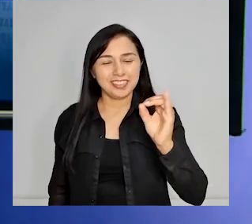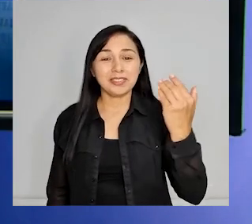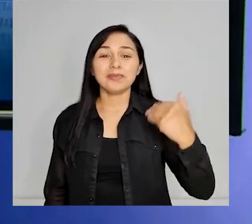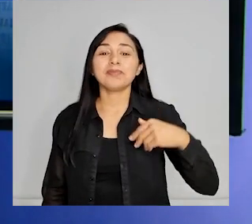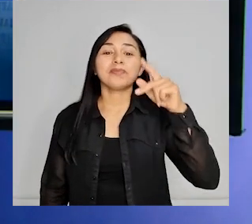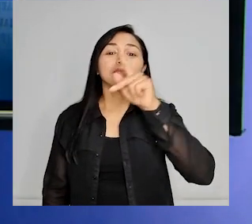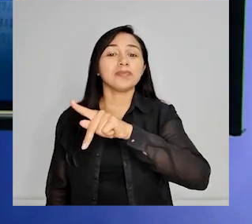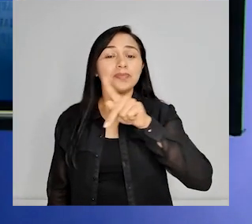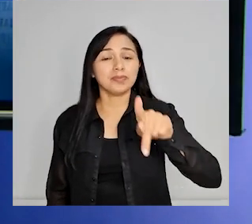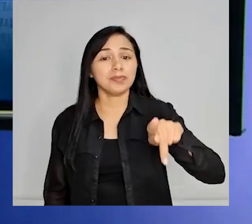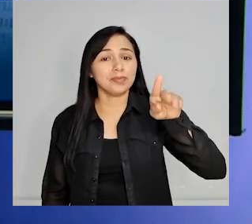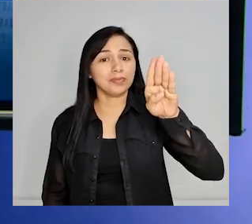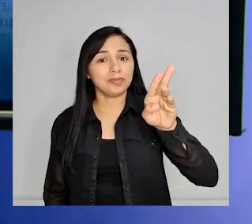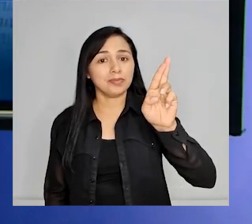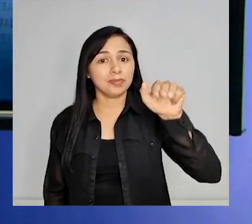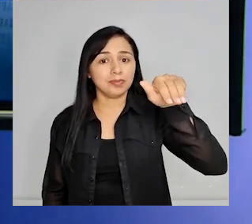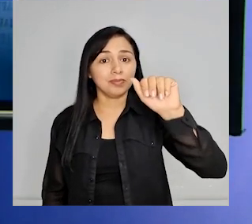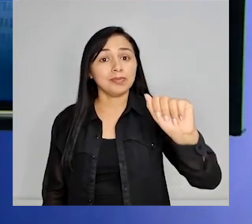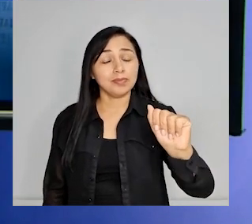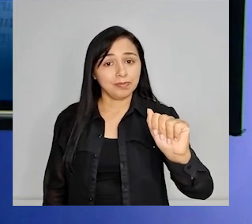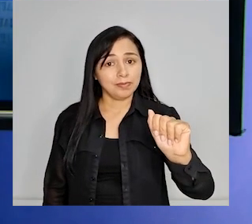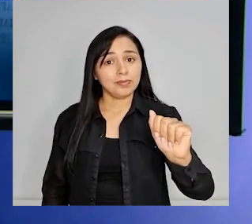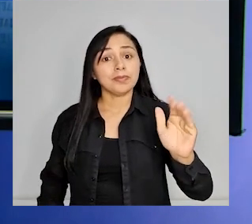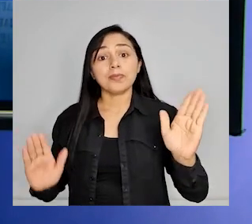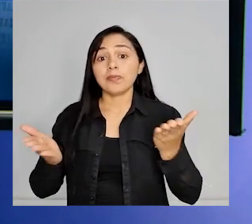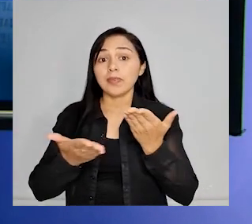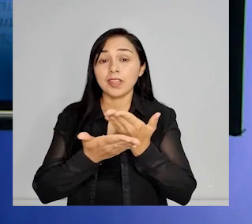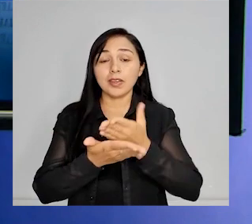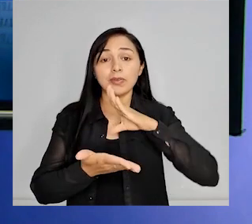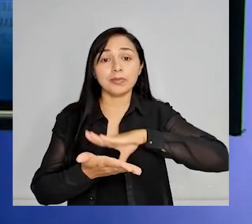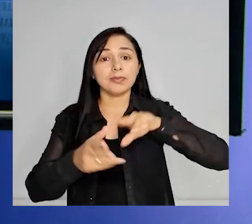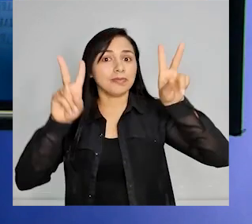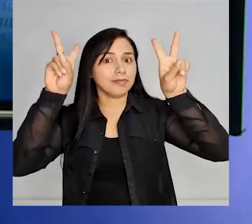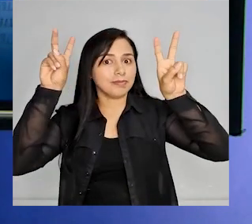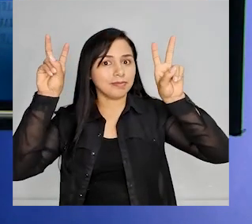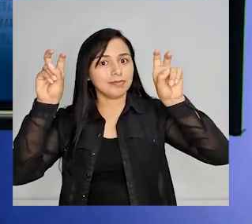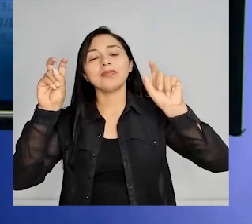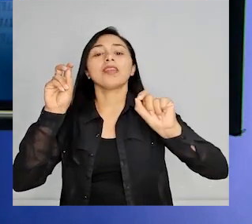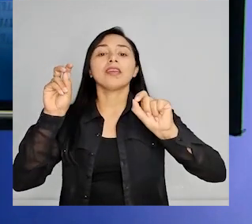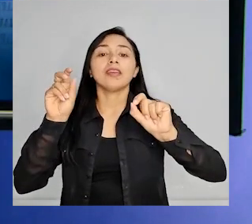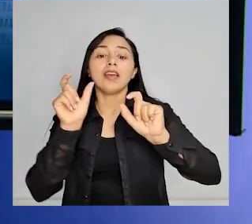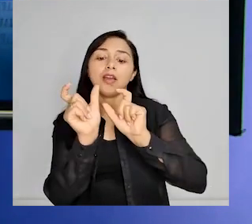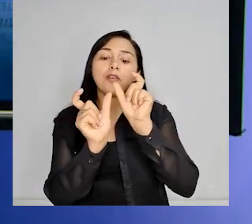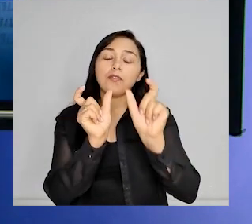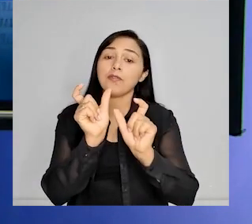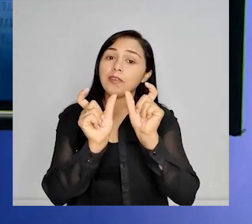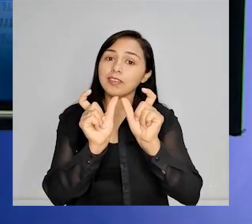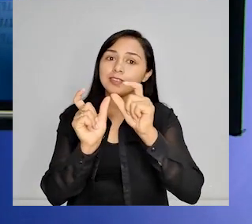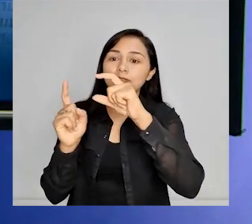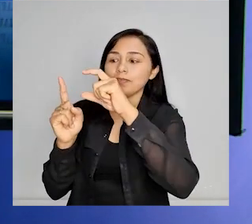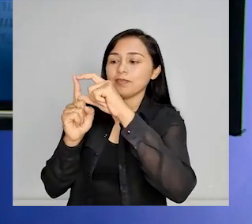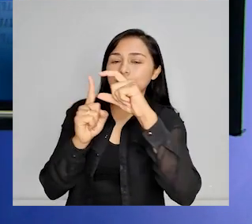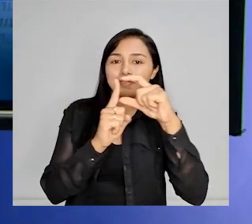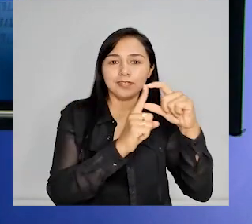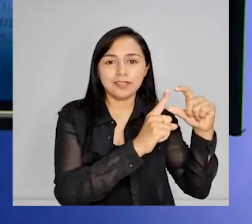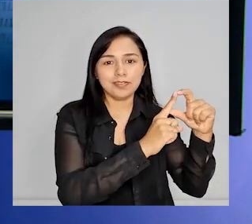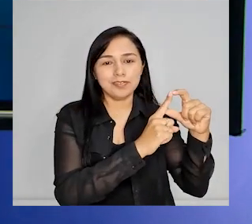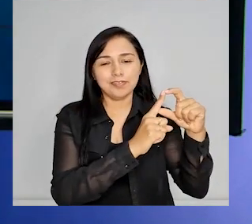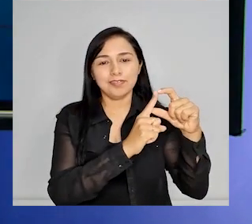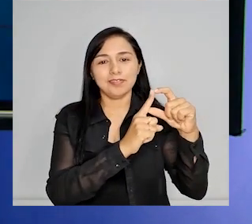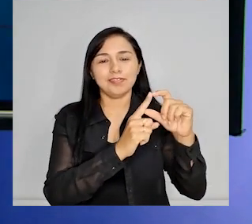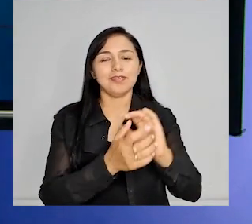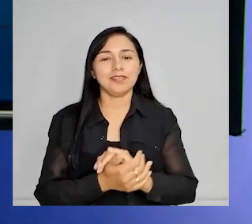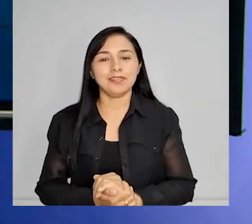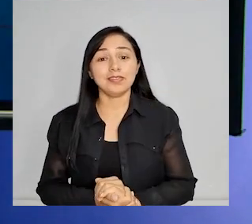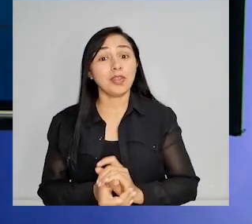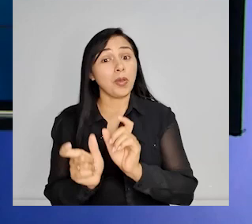Olá, eu sou a professora Bruna Poliana e o tema da nossa aula de hoje é Processo de Formação das Palavras.